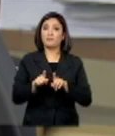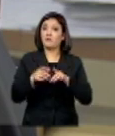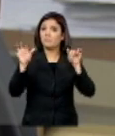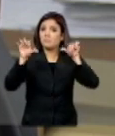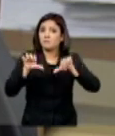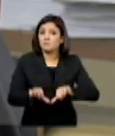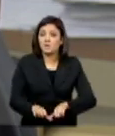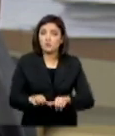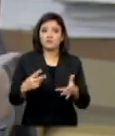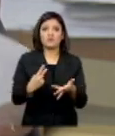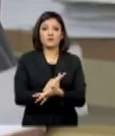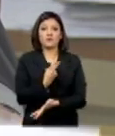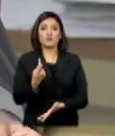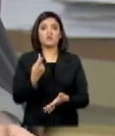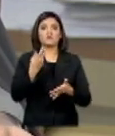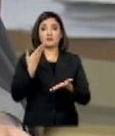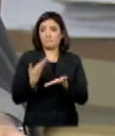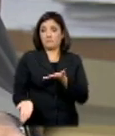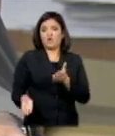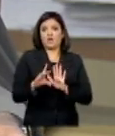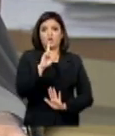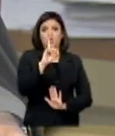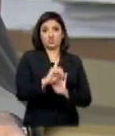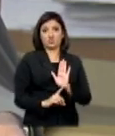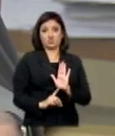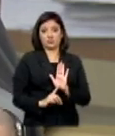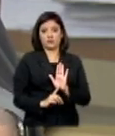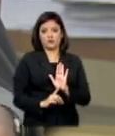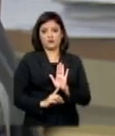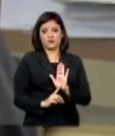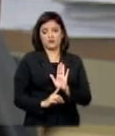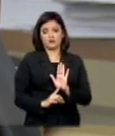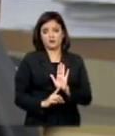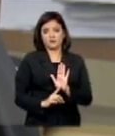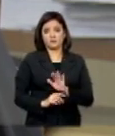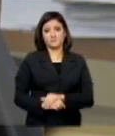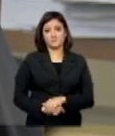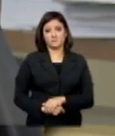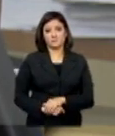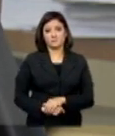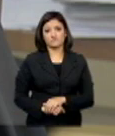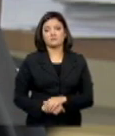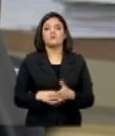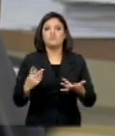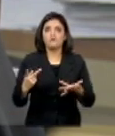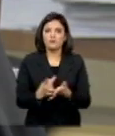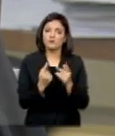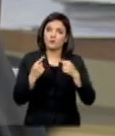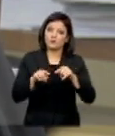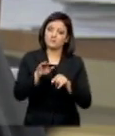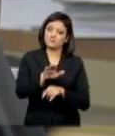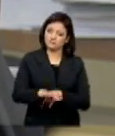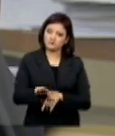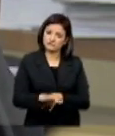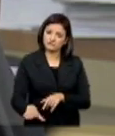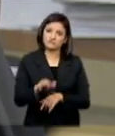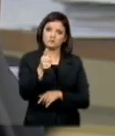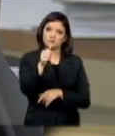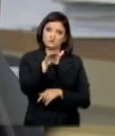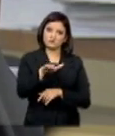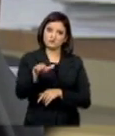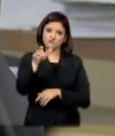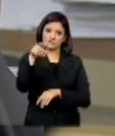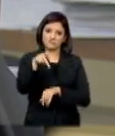privação do direito os quais são submetidas as crianças e adolescentes no país e em especial